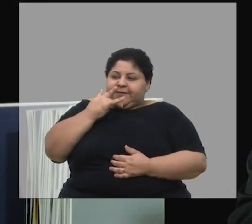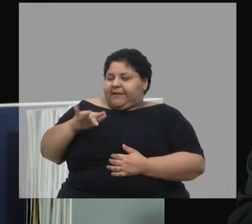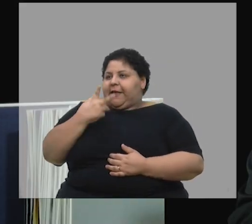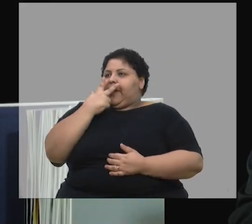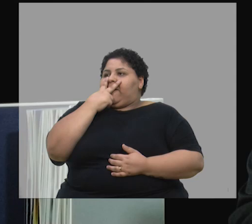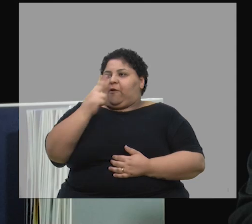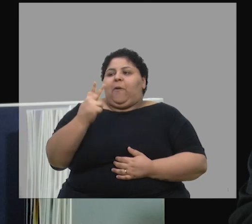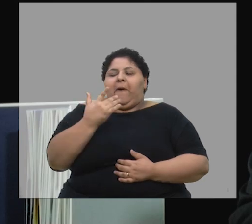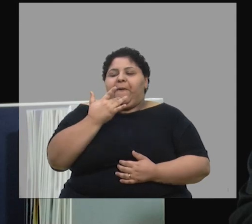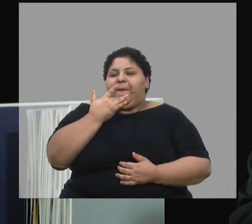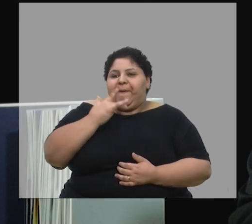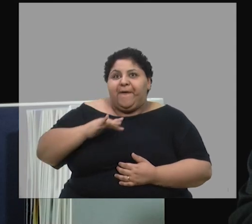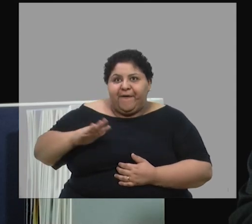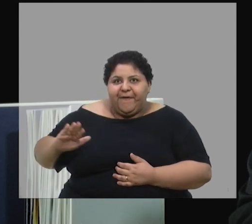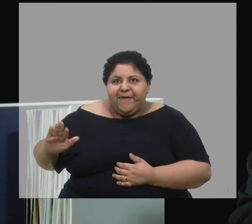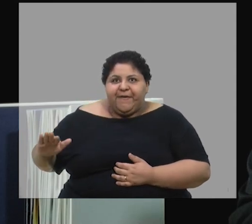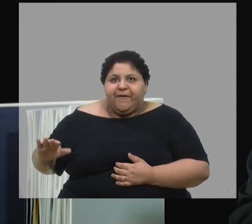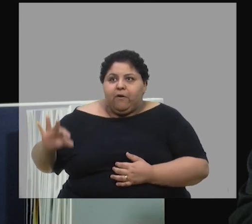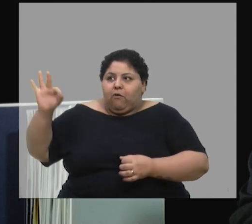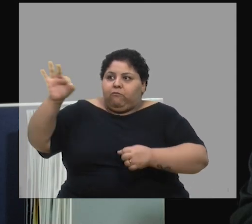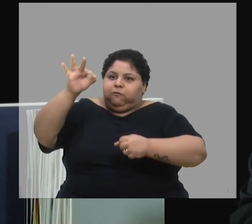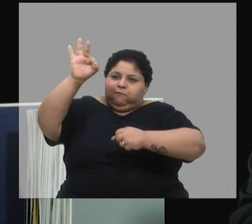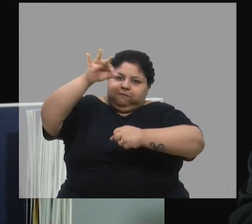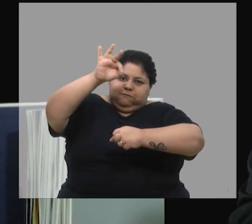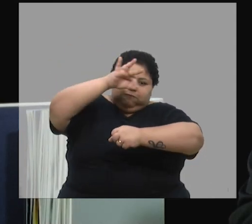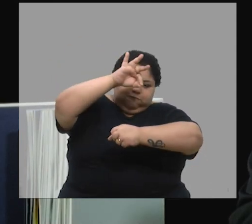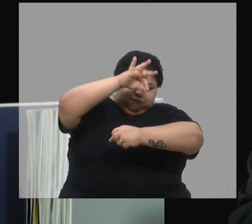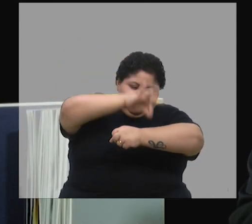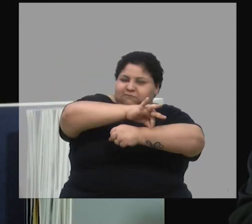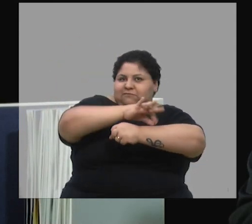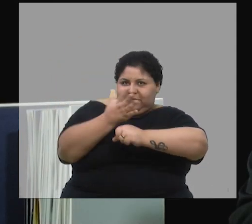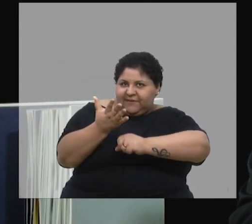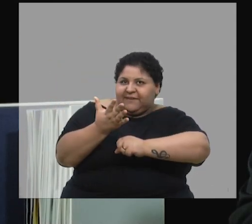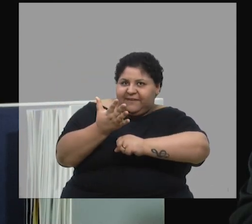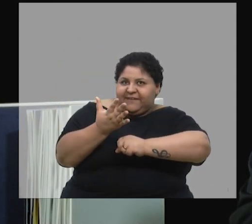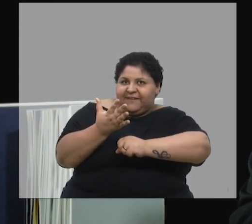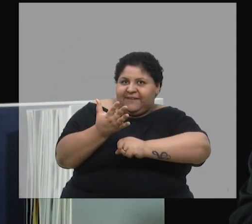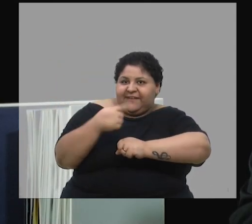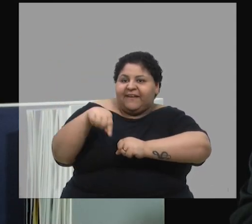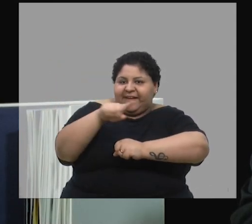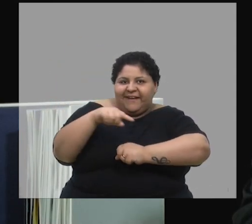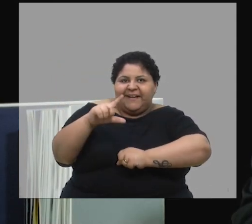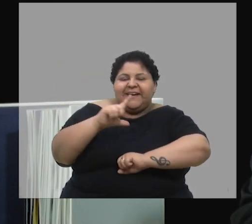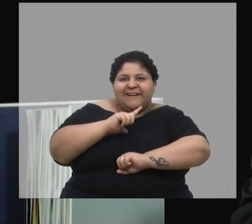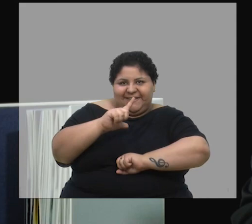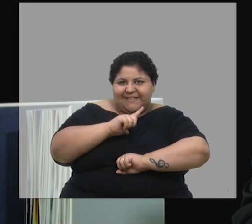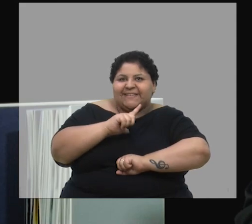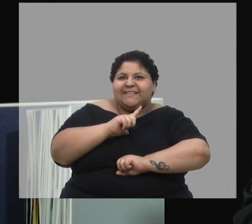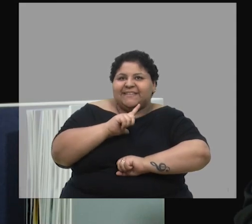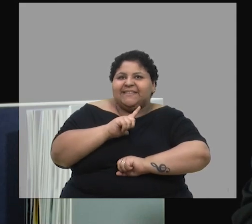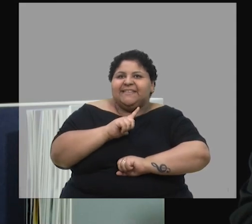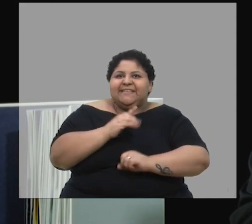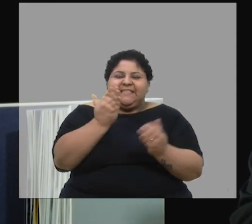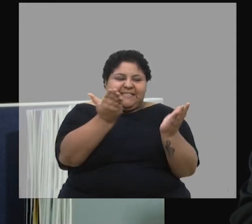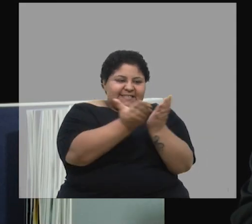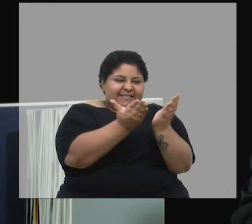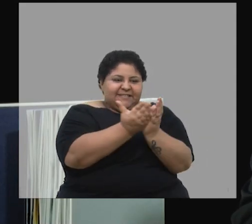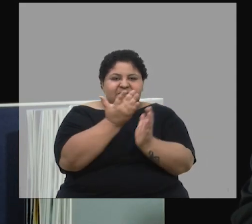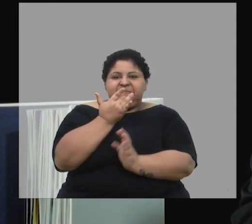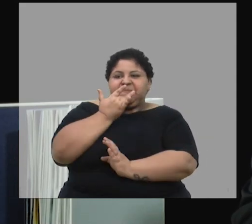leitura é um bichinho que a criança é picada de pequena, e isso eu digo desde de barriga, né? Porque a gente